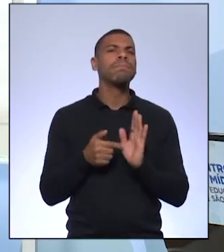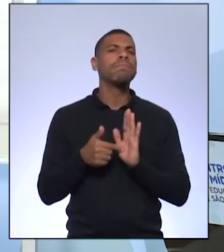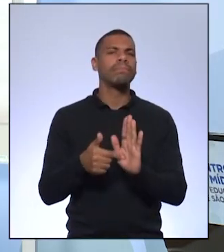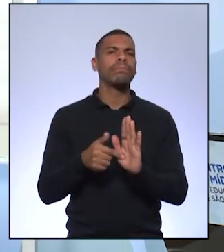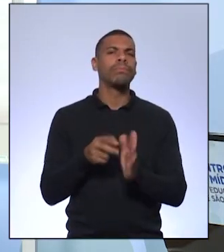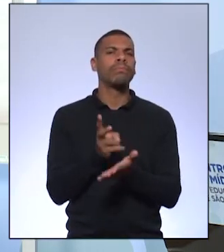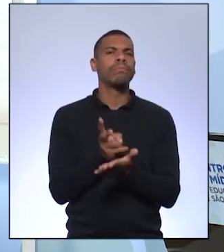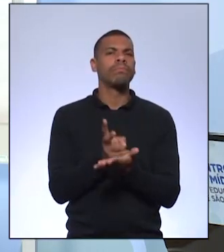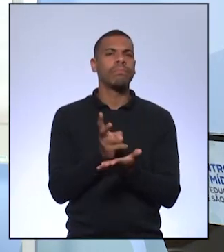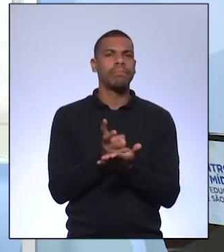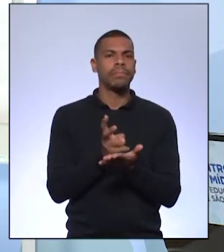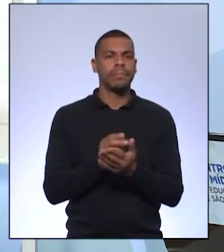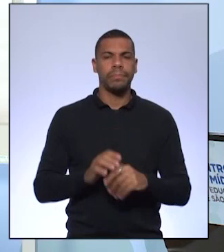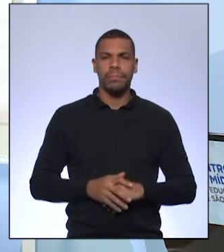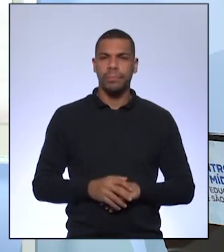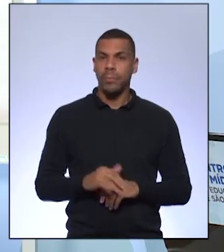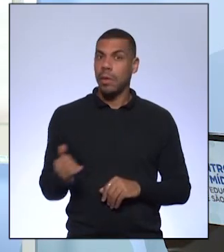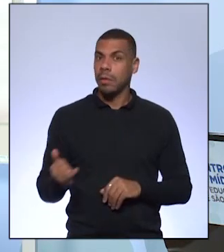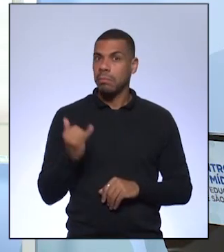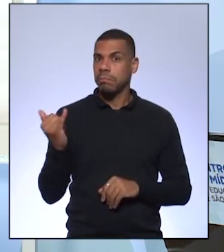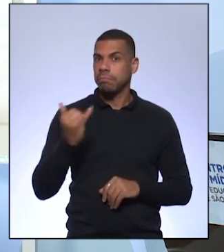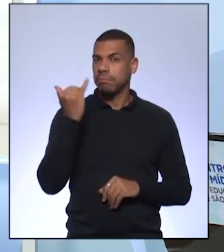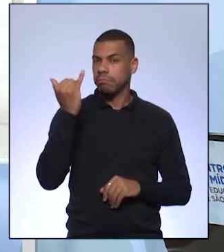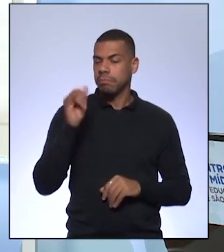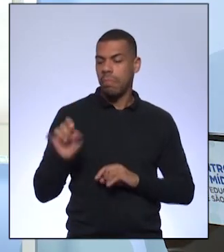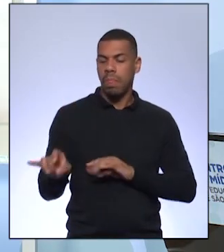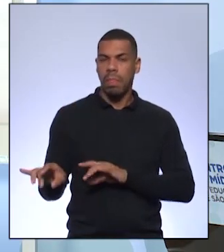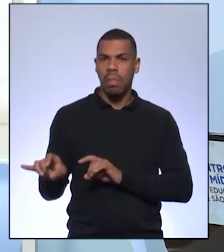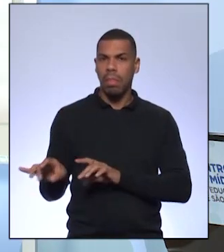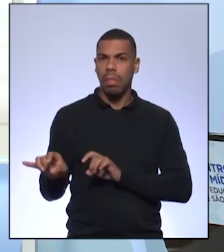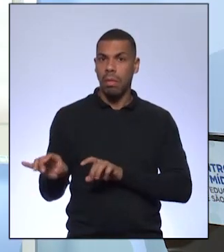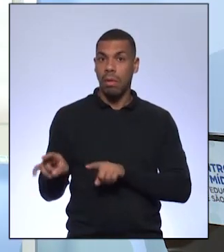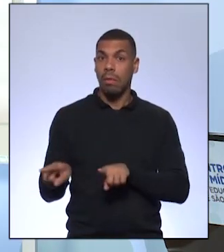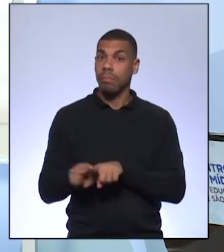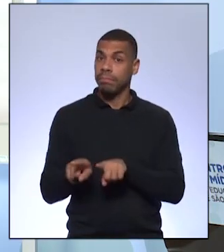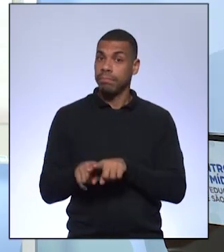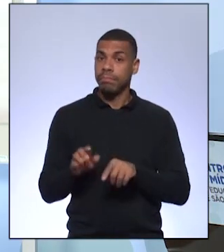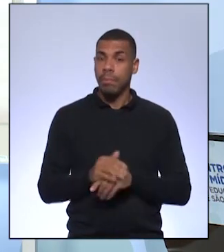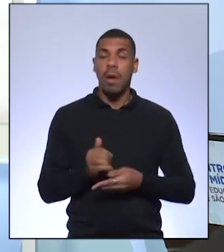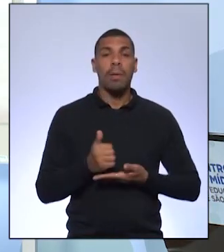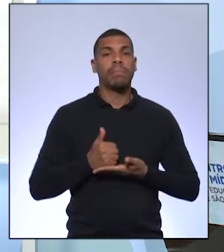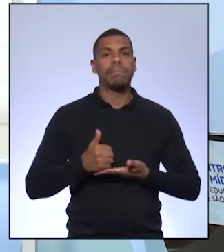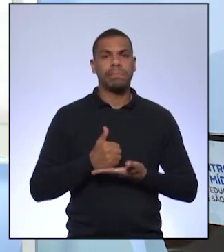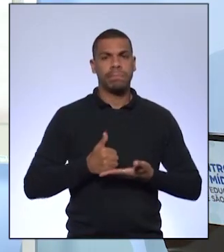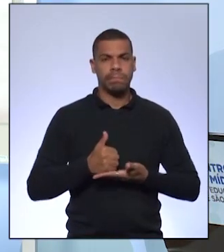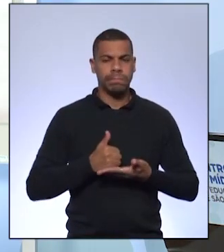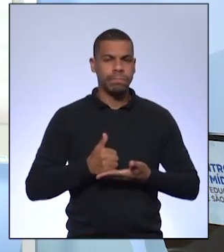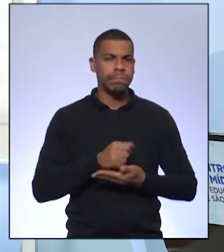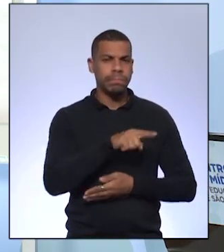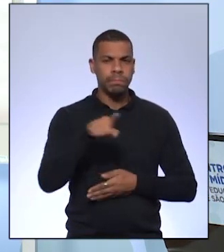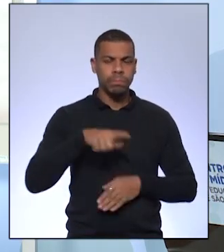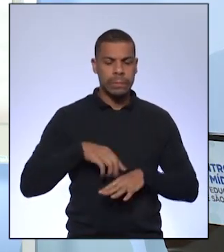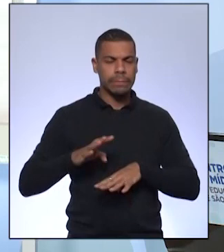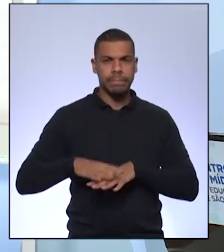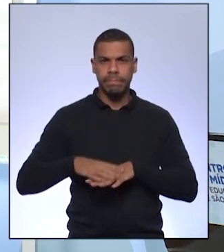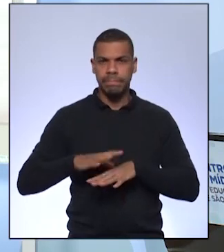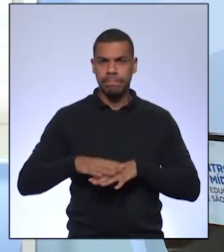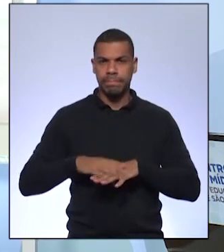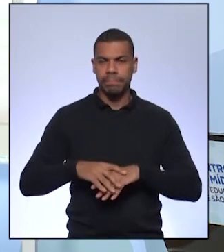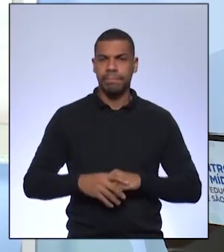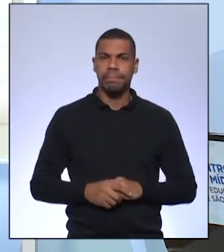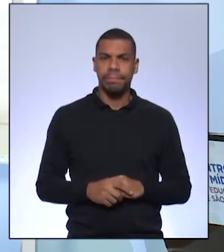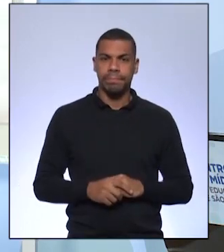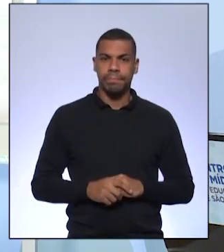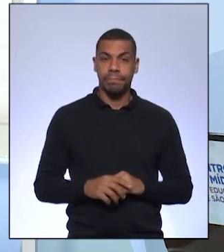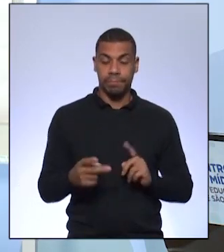a questões que são fundamentais, são teóricas, e que na realidade são o quê? São a base para a compreensão matemática. Tudo bem? Vamos